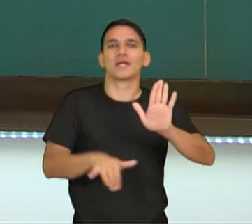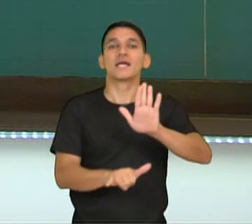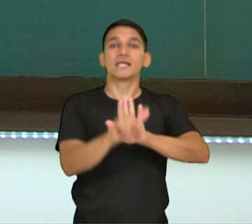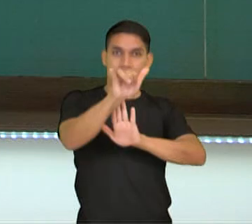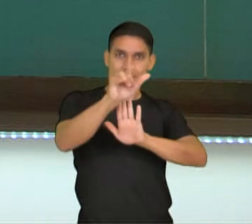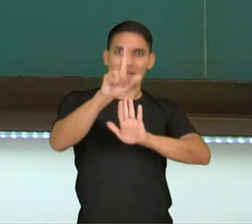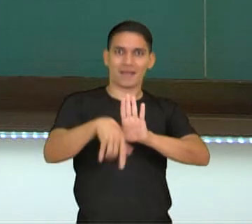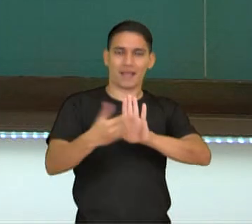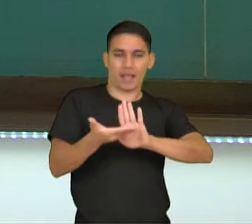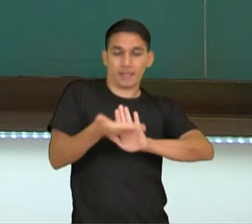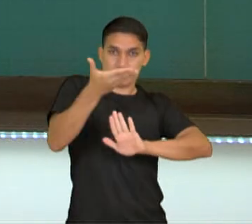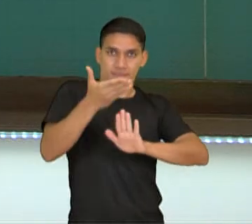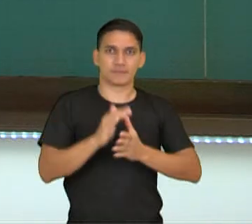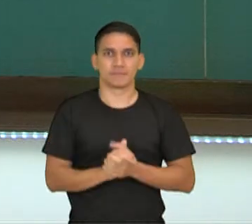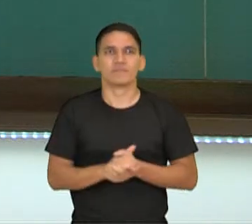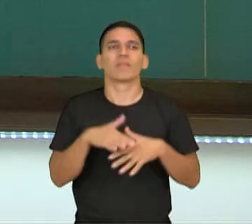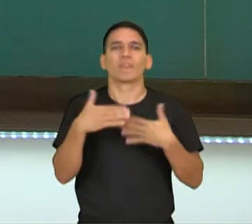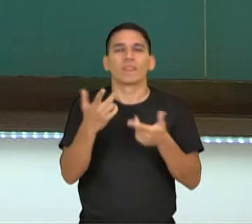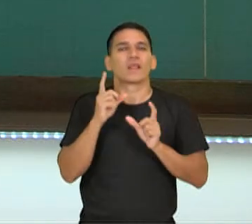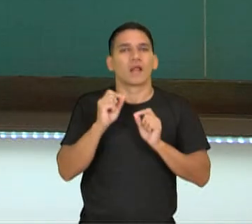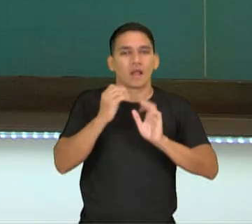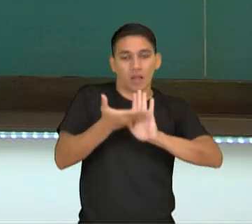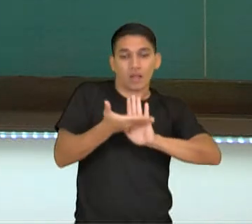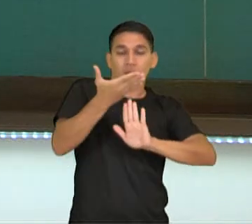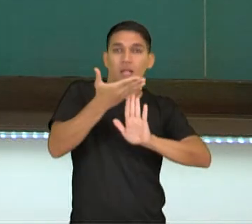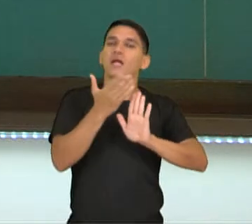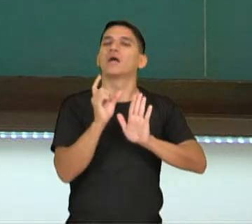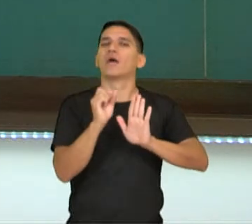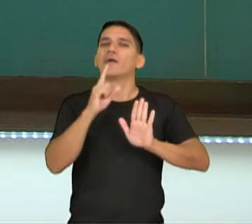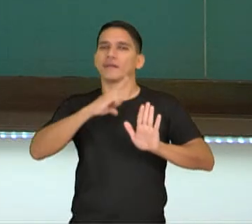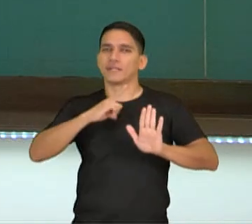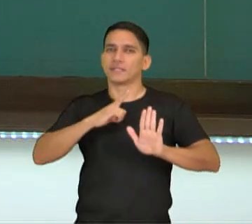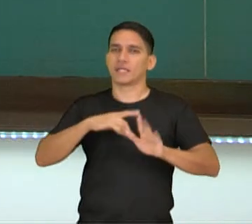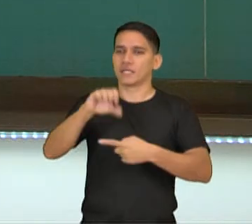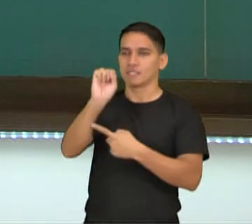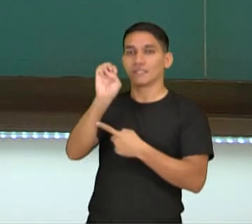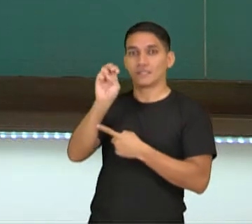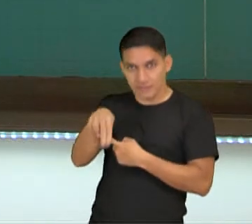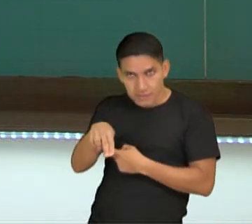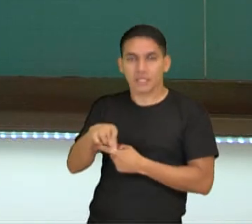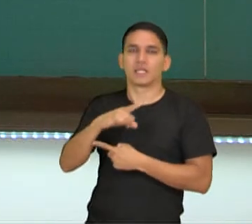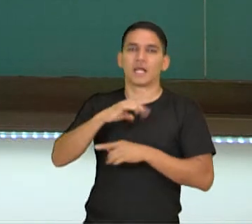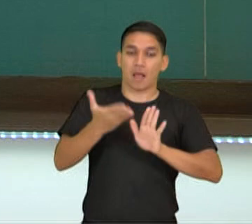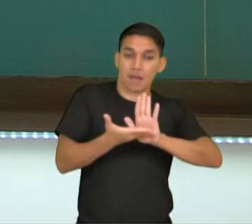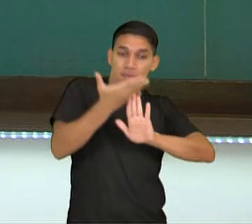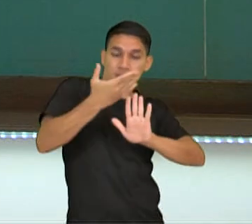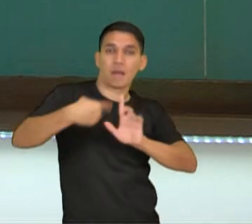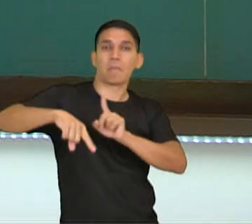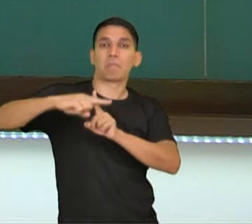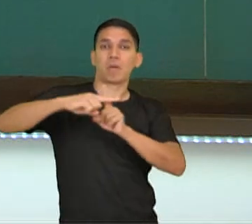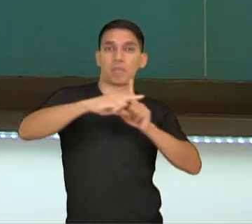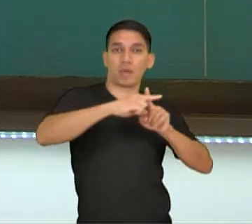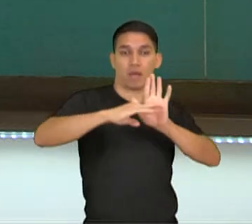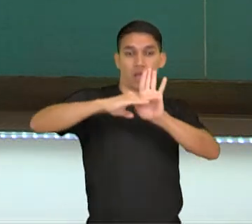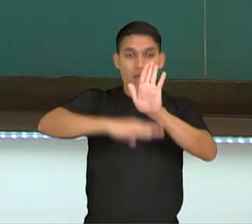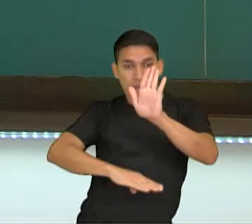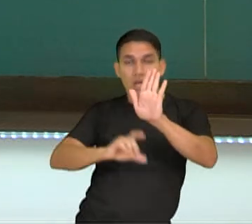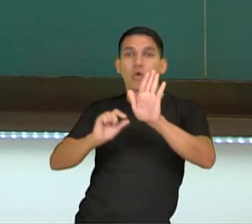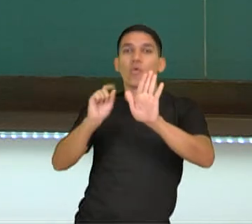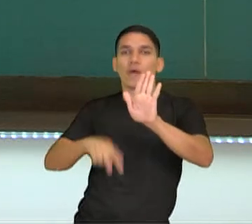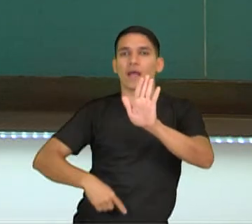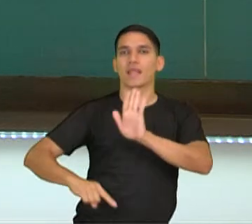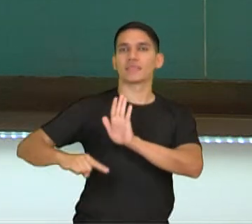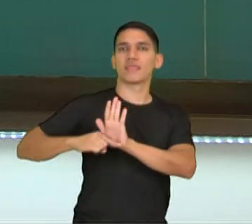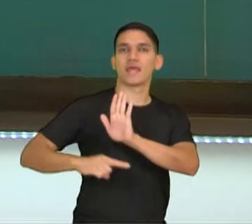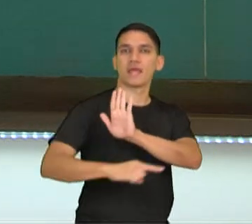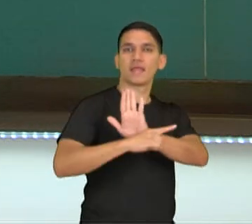estão para cima. Então aqui, no eixo Y nós encontramos os valores de seno, para cima são positivos, para baixo são